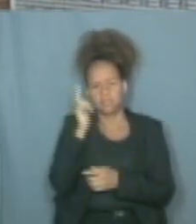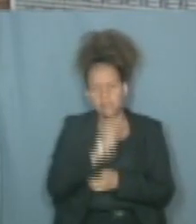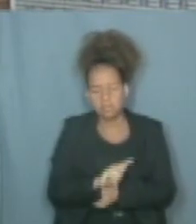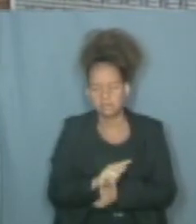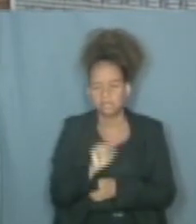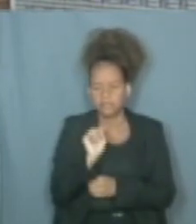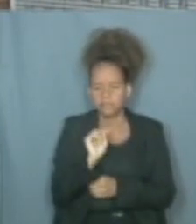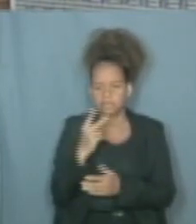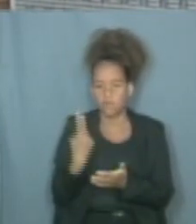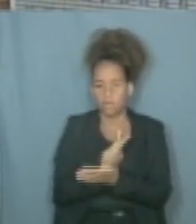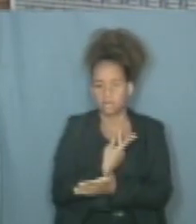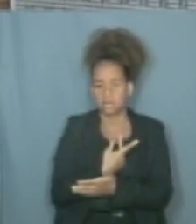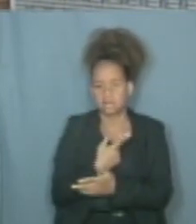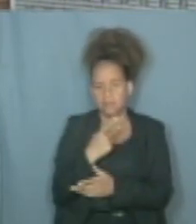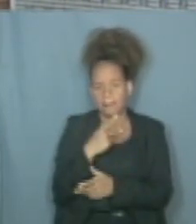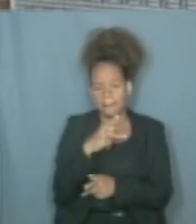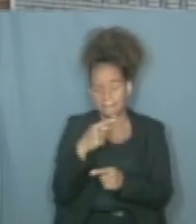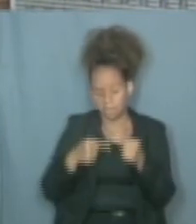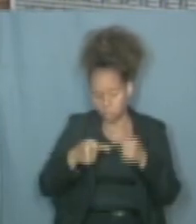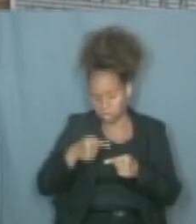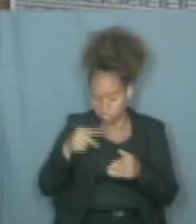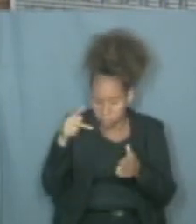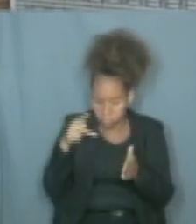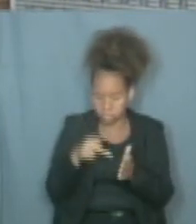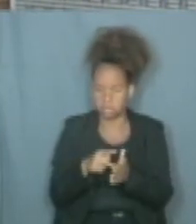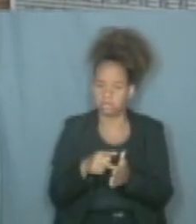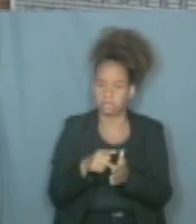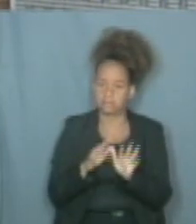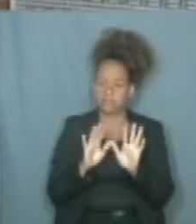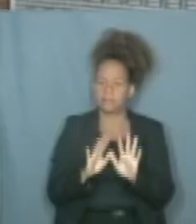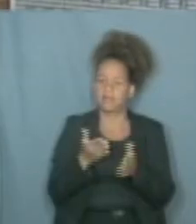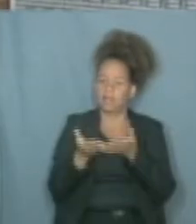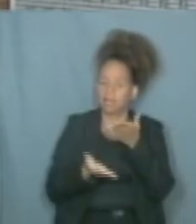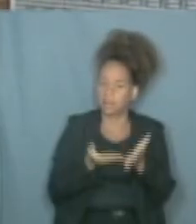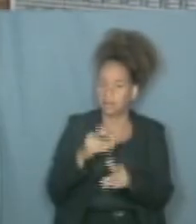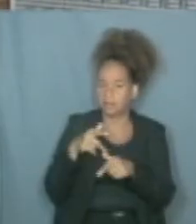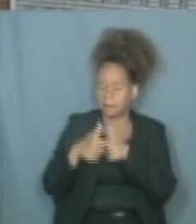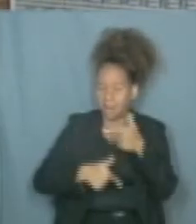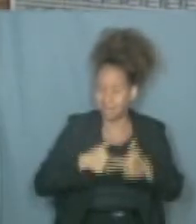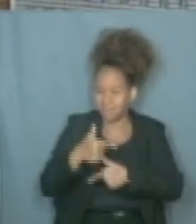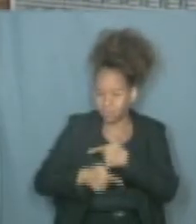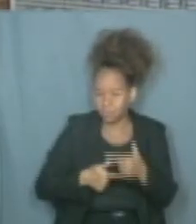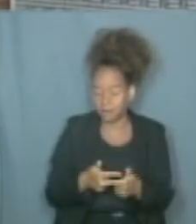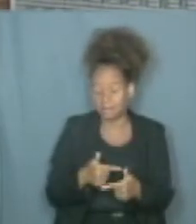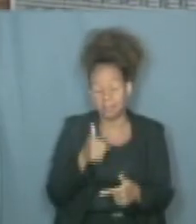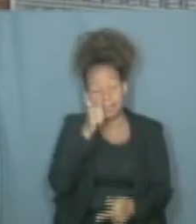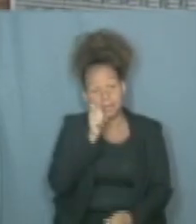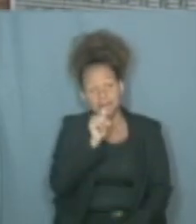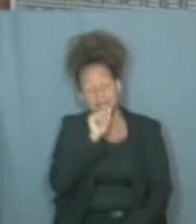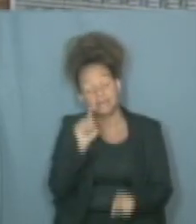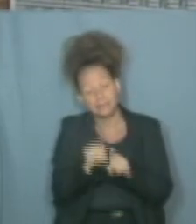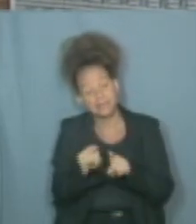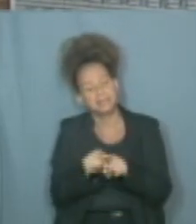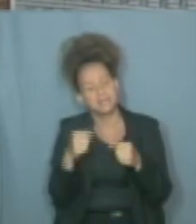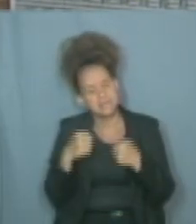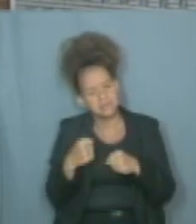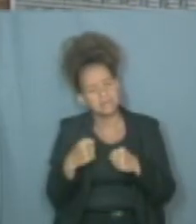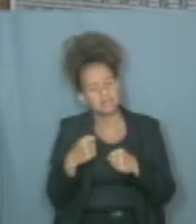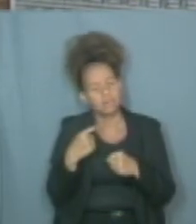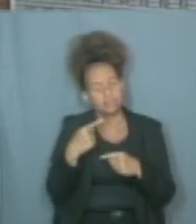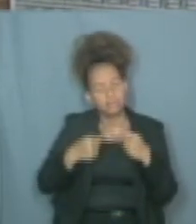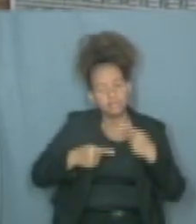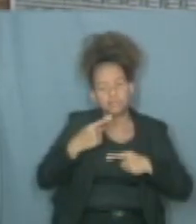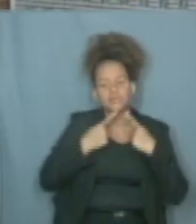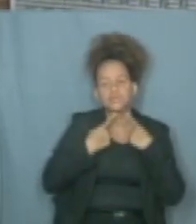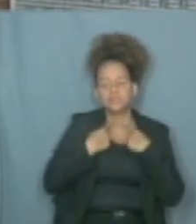com que aconteça uma política efetiva para que não só atenda aos trabalhadores, mas atenda a essas mães também, tem que ter uma vontade política,